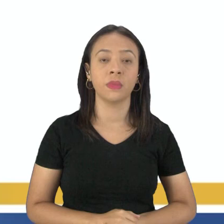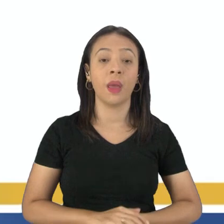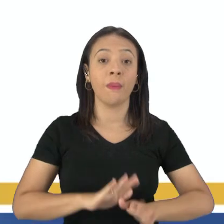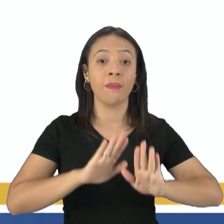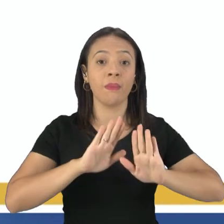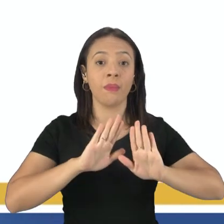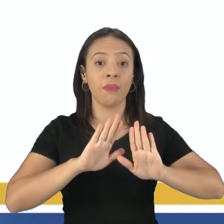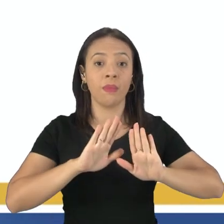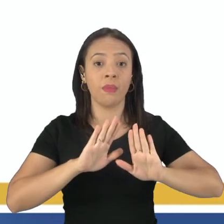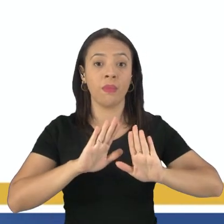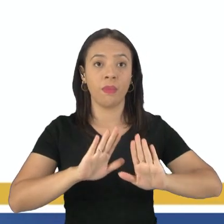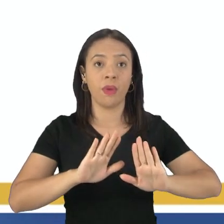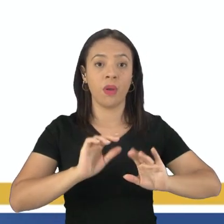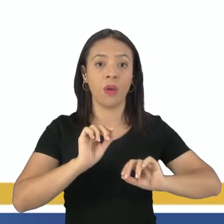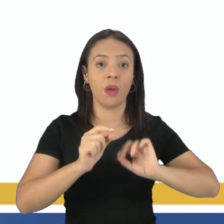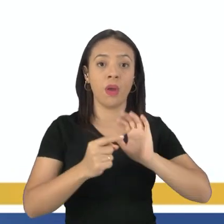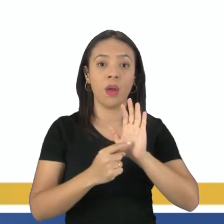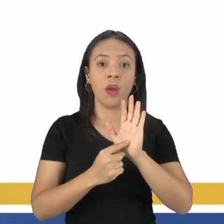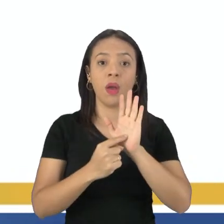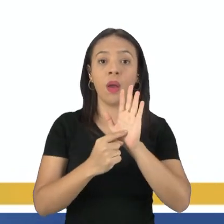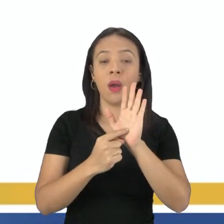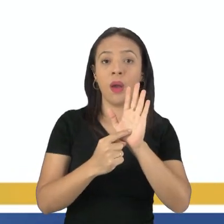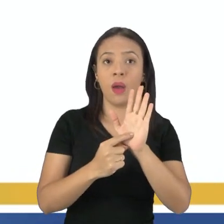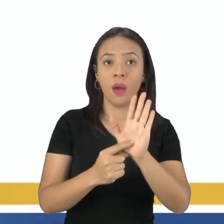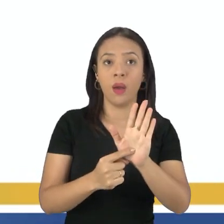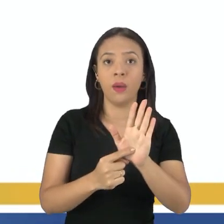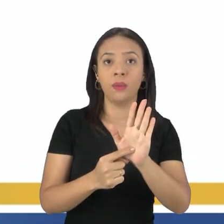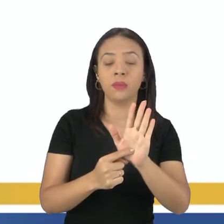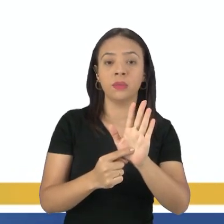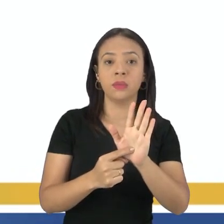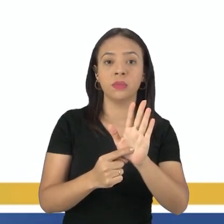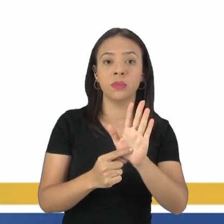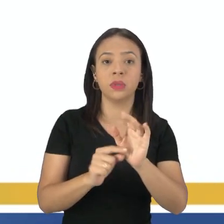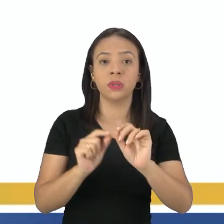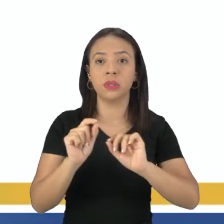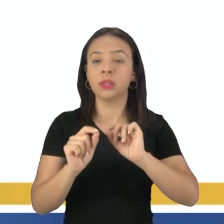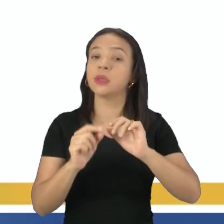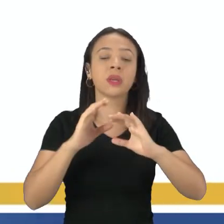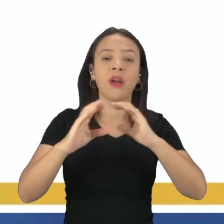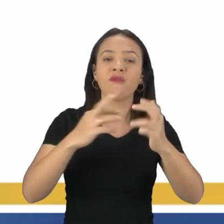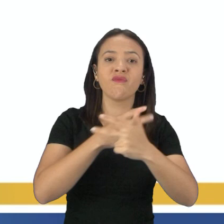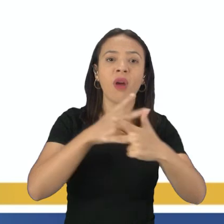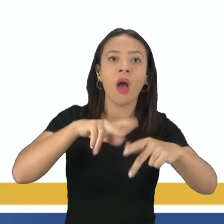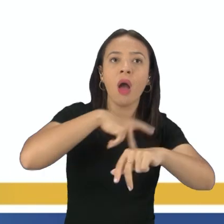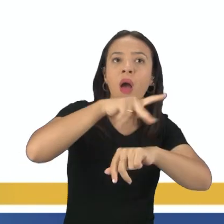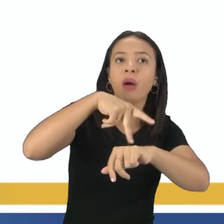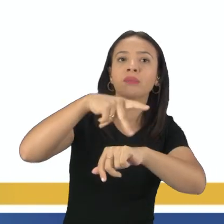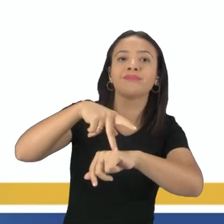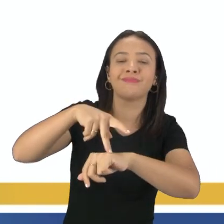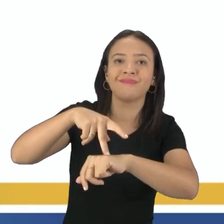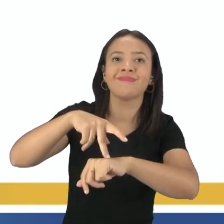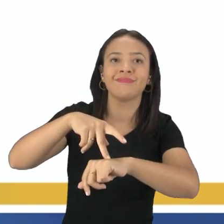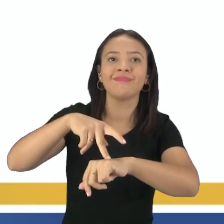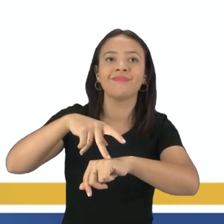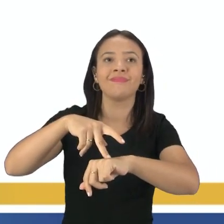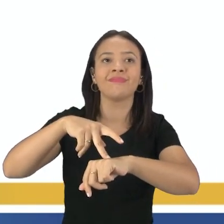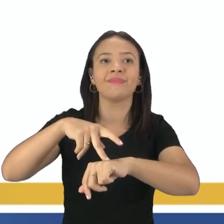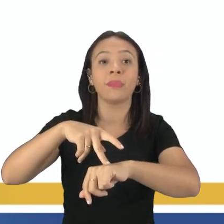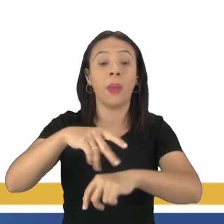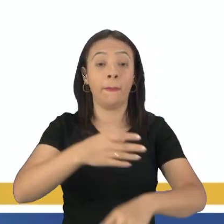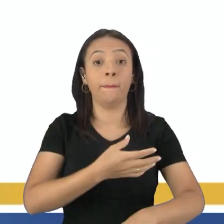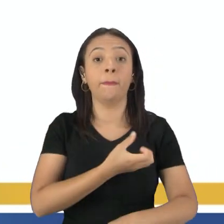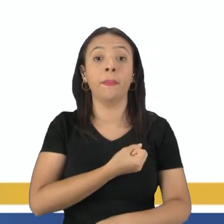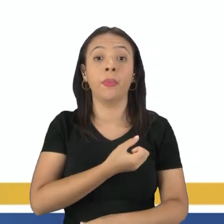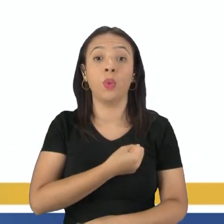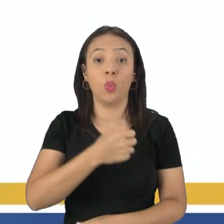eles se apresentam in many countries, em muitos países, where many people, observem aí o número